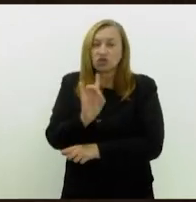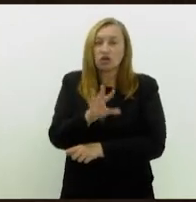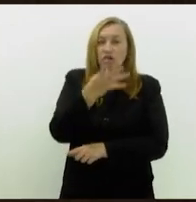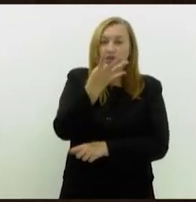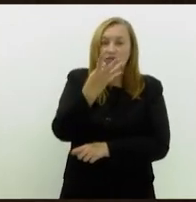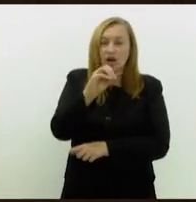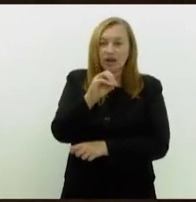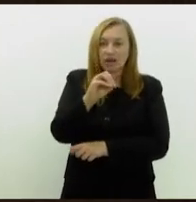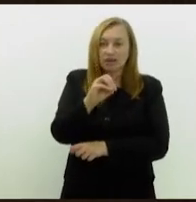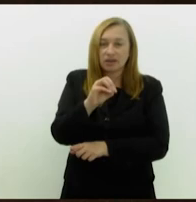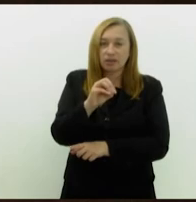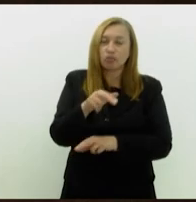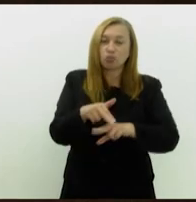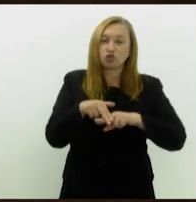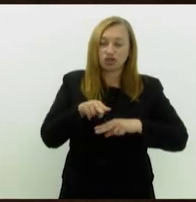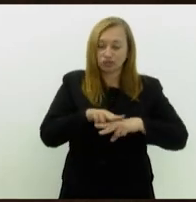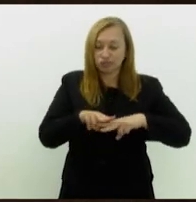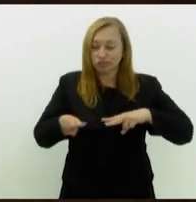da Via